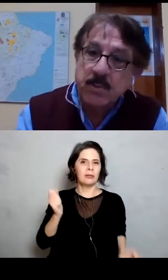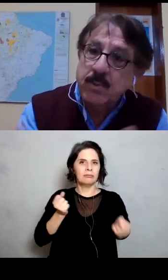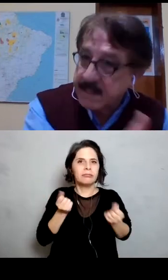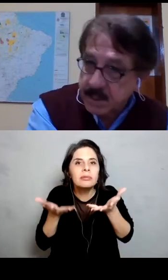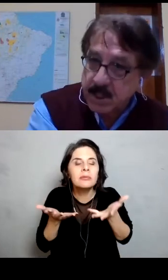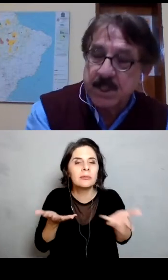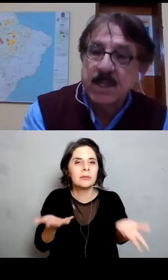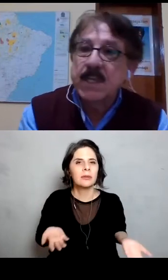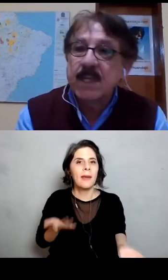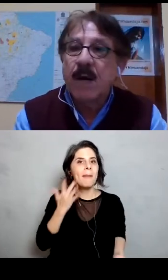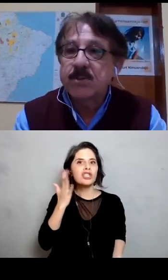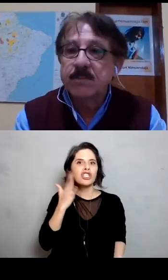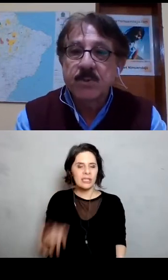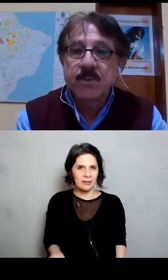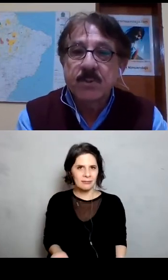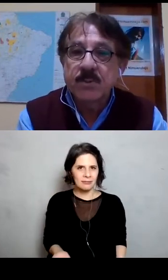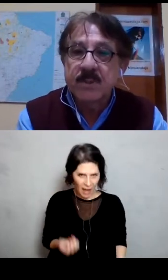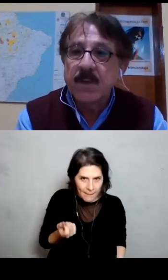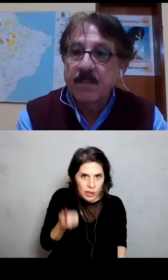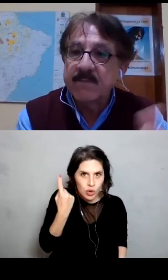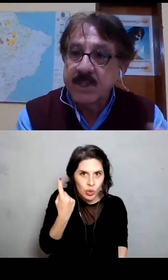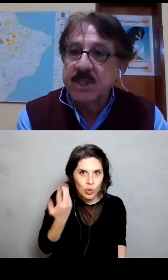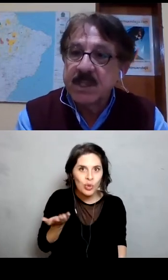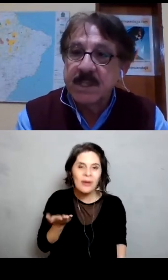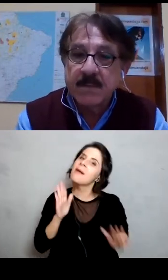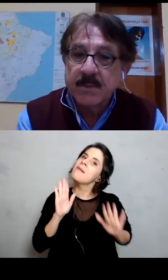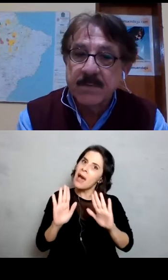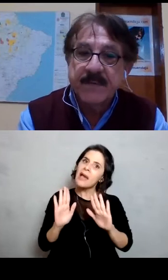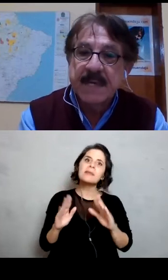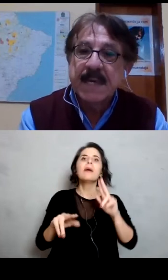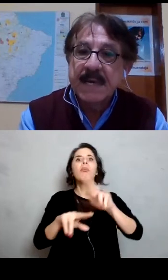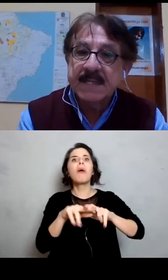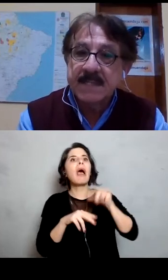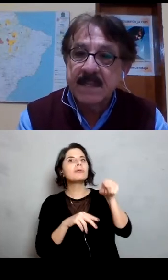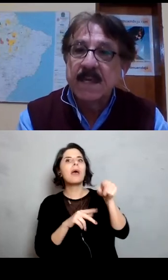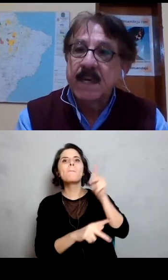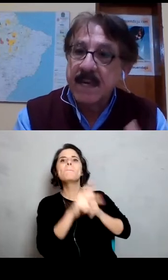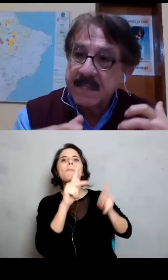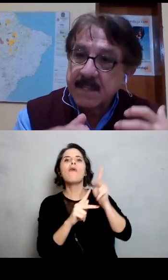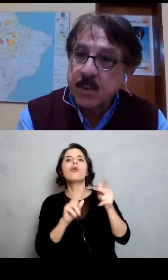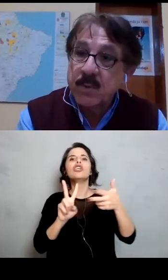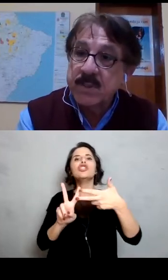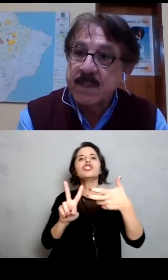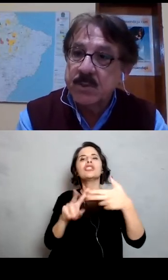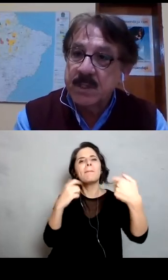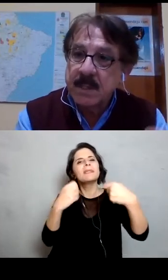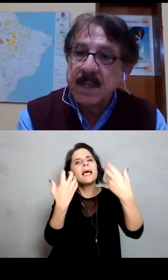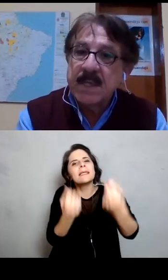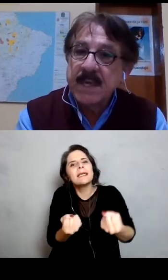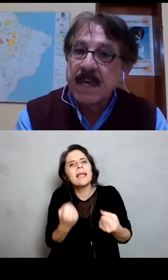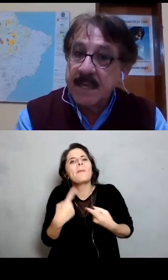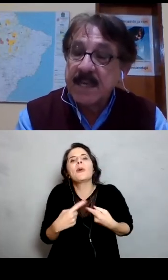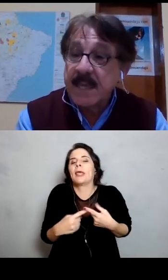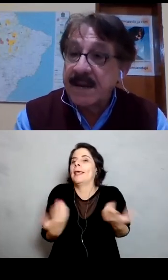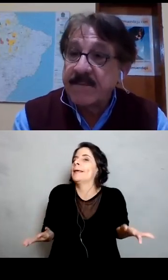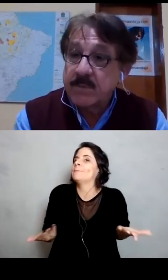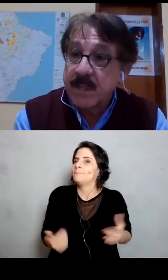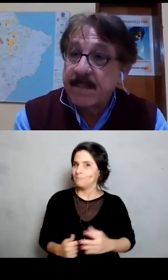dá conta dos privilégios que ele tem por ser branco. O homem branco em qualquer lugar dessas sociedades europeias, como a nossa